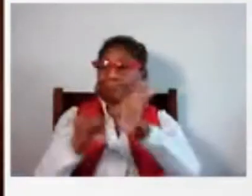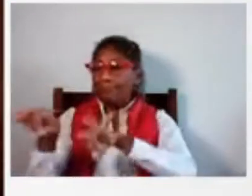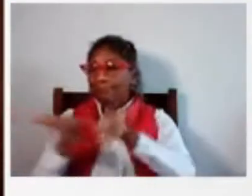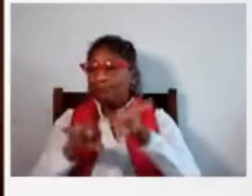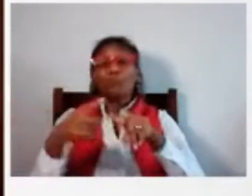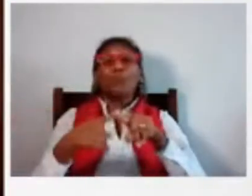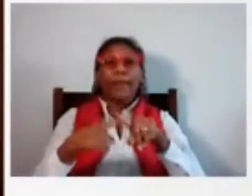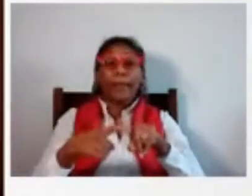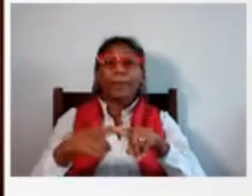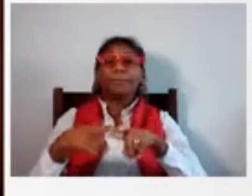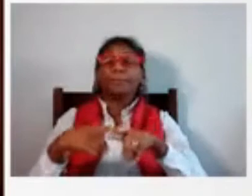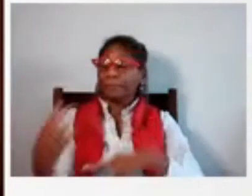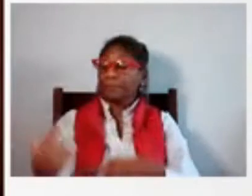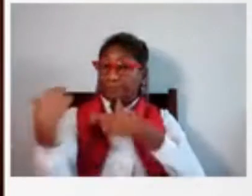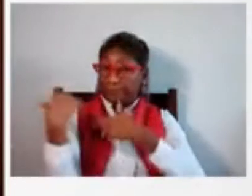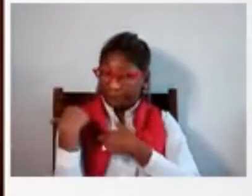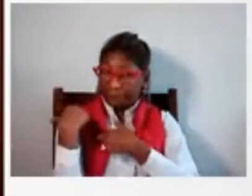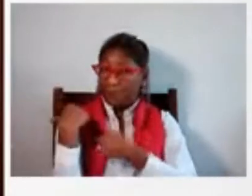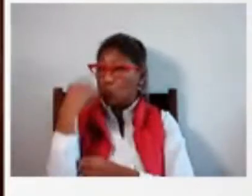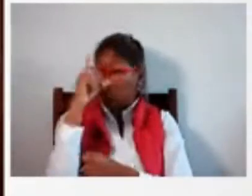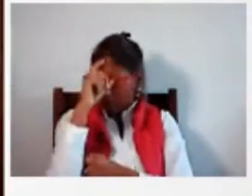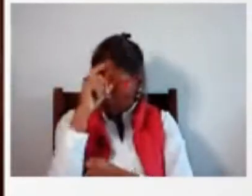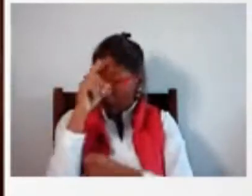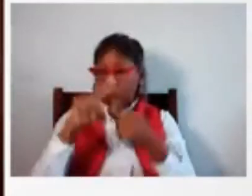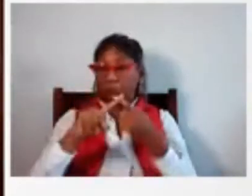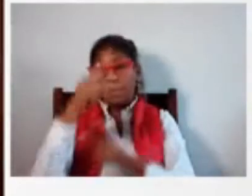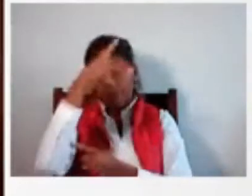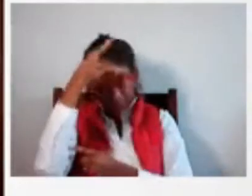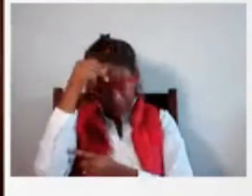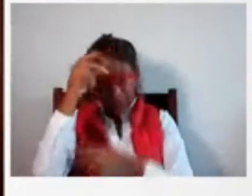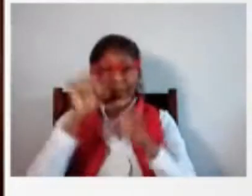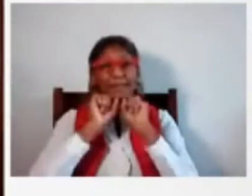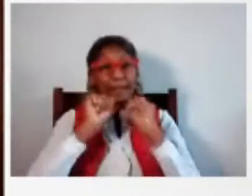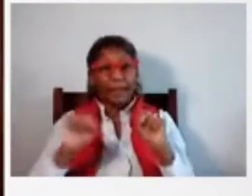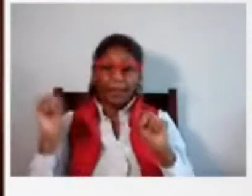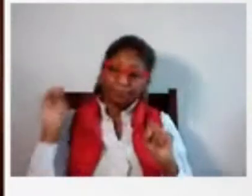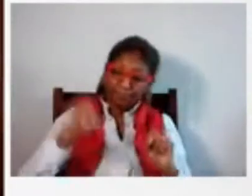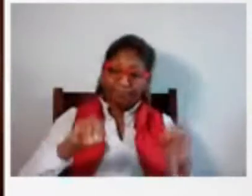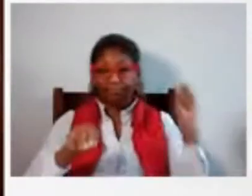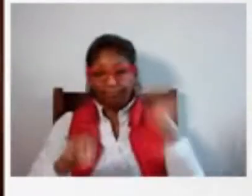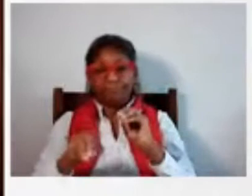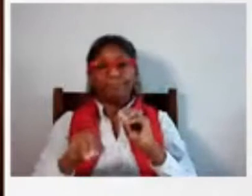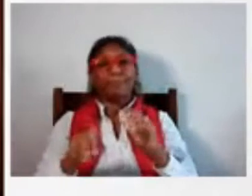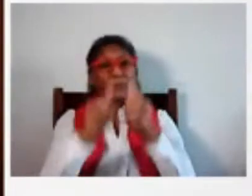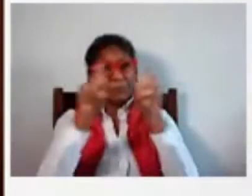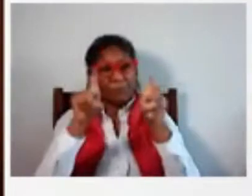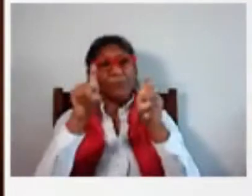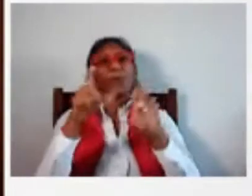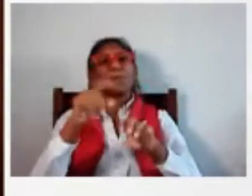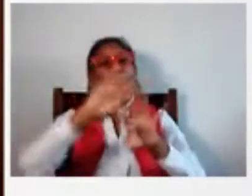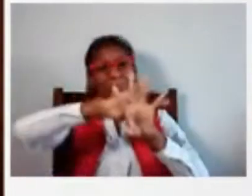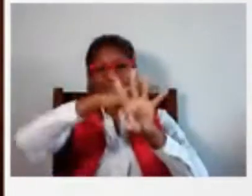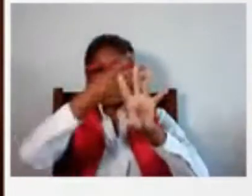os dados, os municípios, os hospitais, terem a certeza de que os dados ali expressam a sua